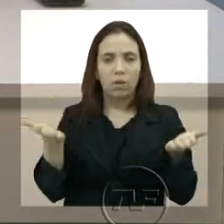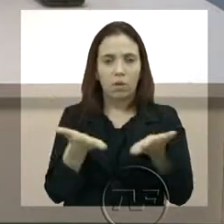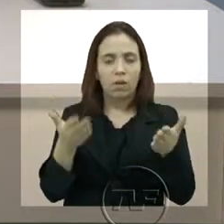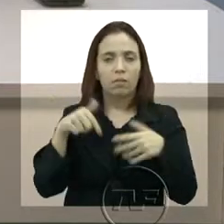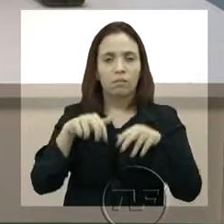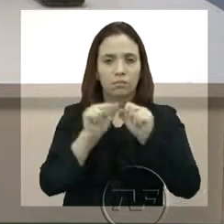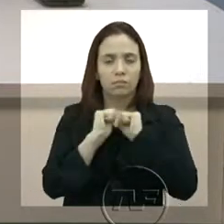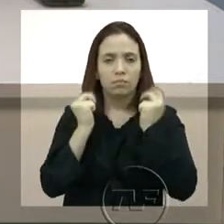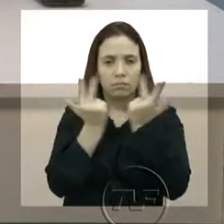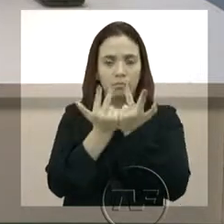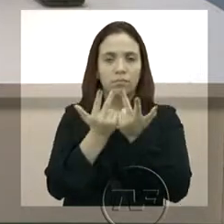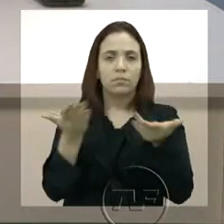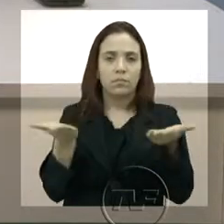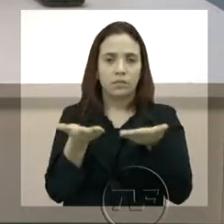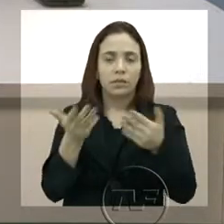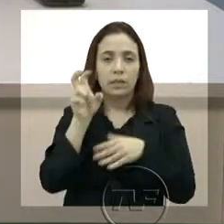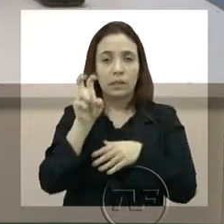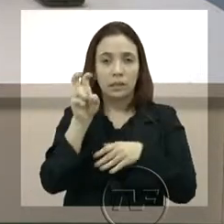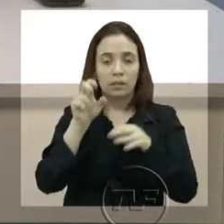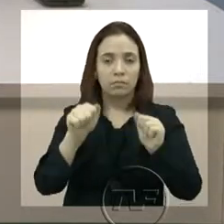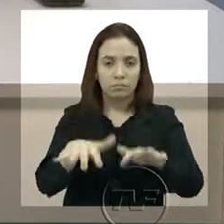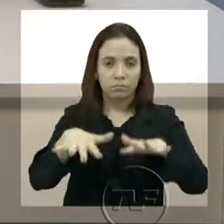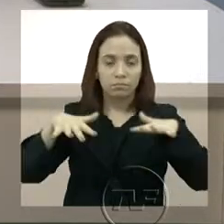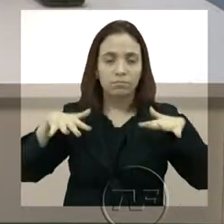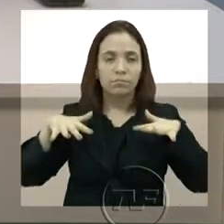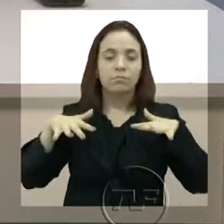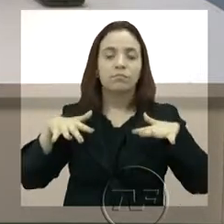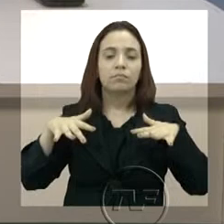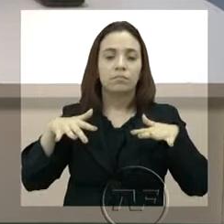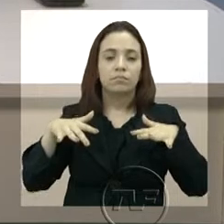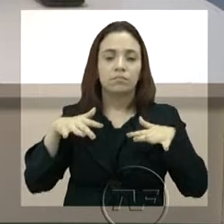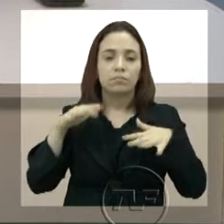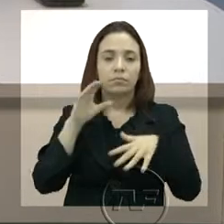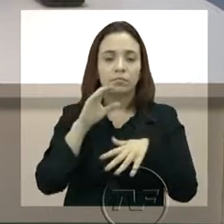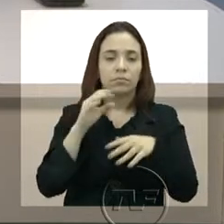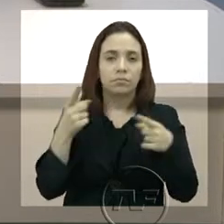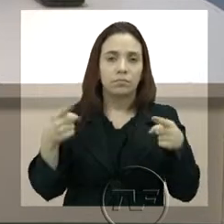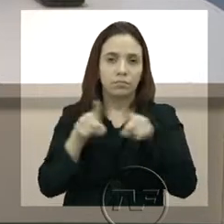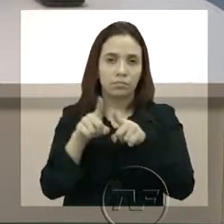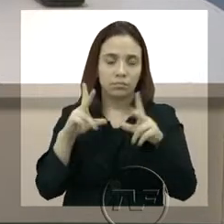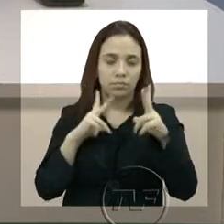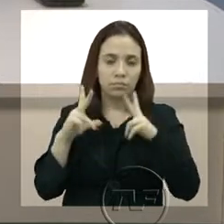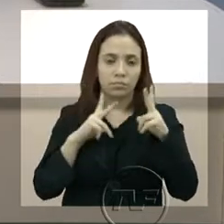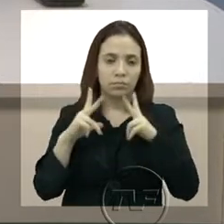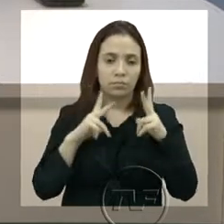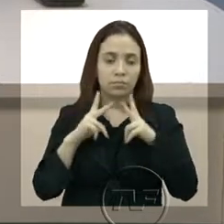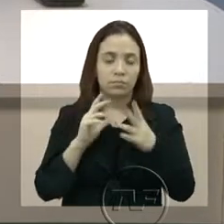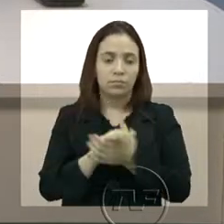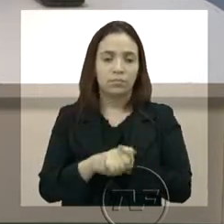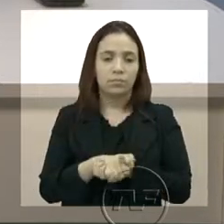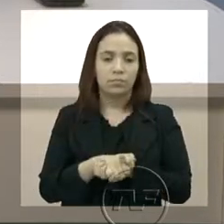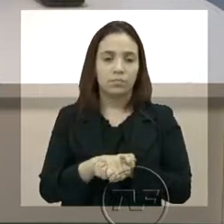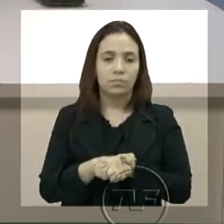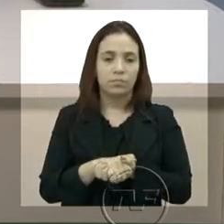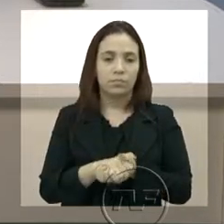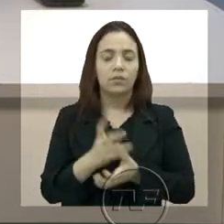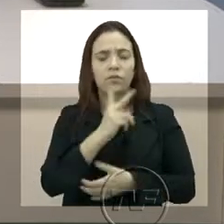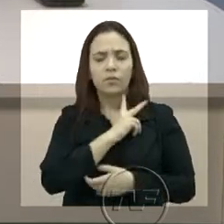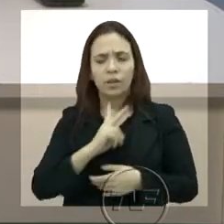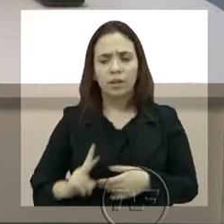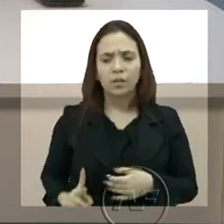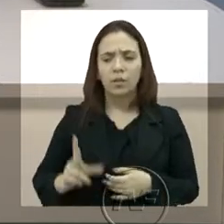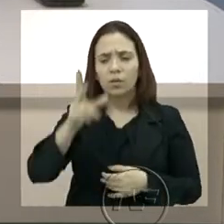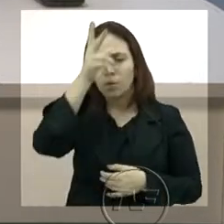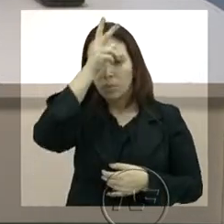Câmara Municipal de Fortaleza realizou a 5ª audiência pública sobre as operações urbanas consorciadas. Desta feita, vereadores,